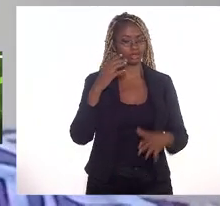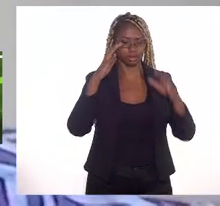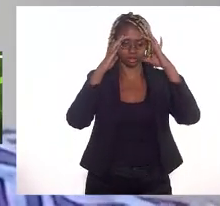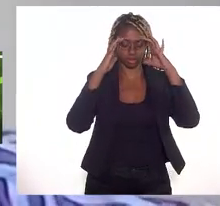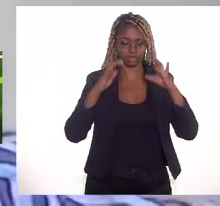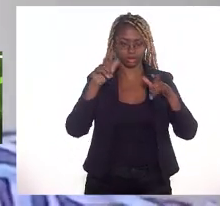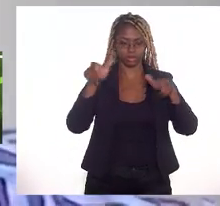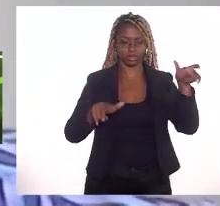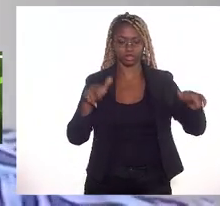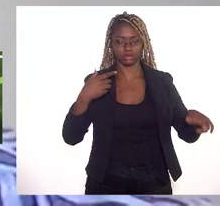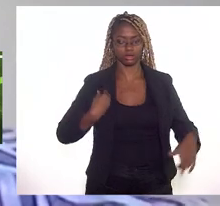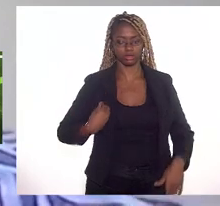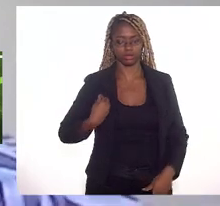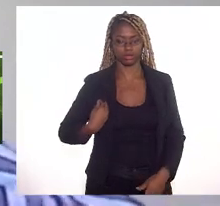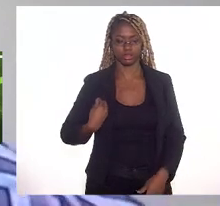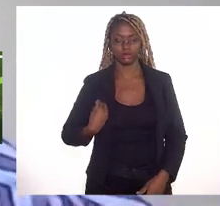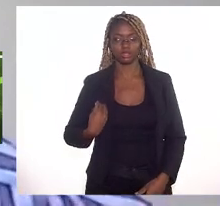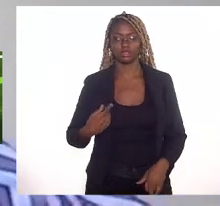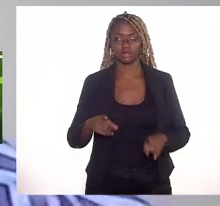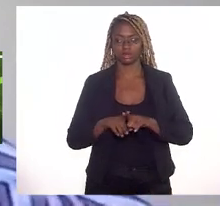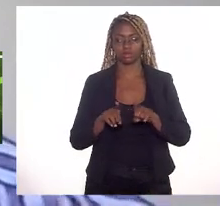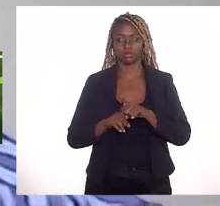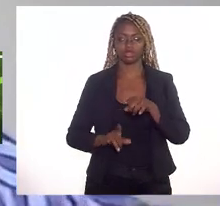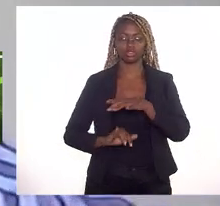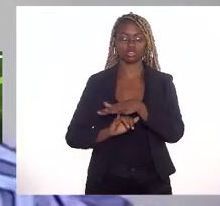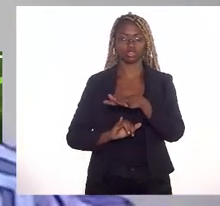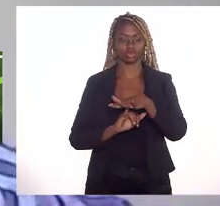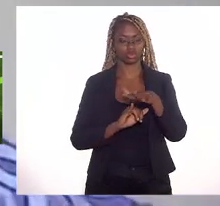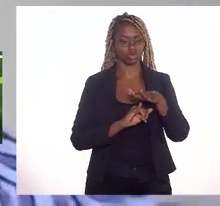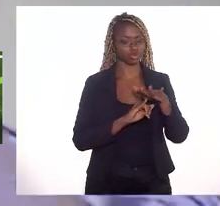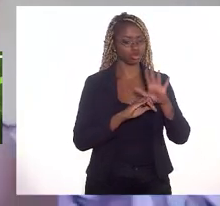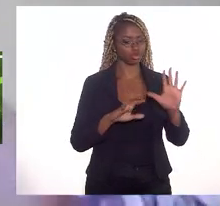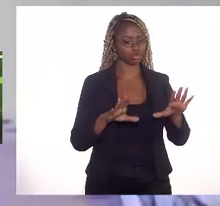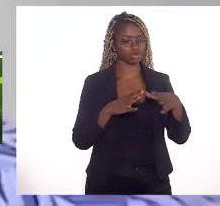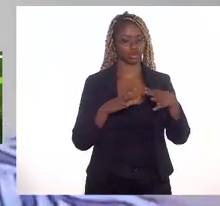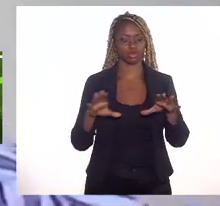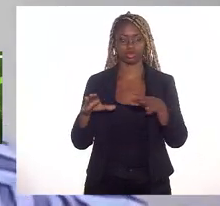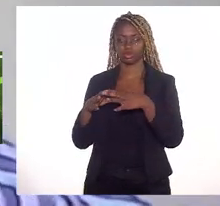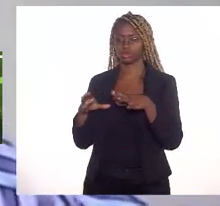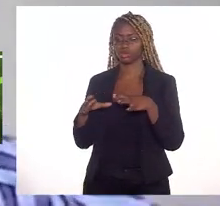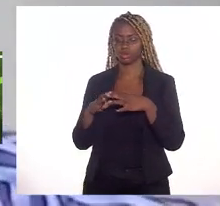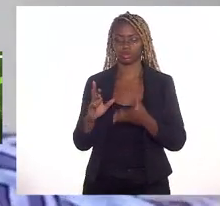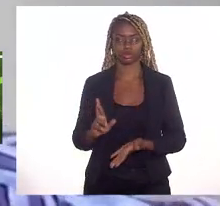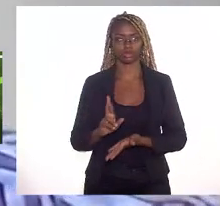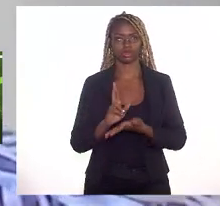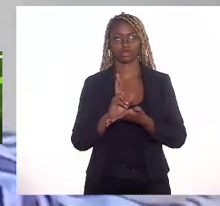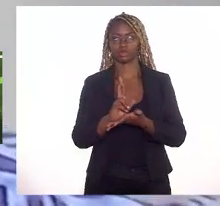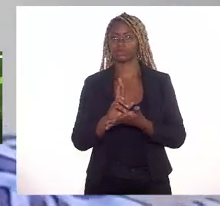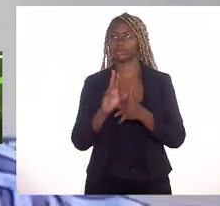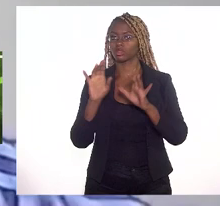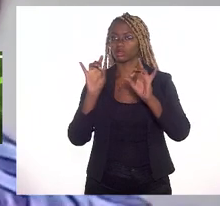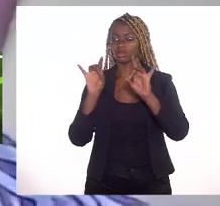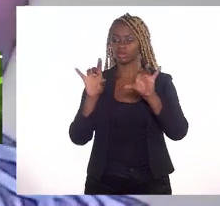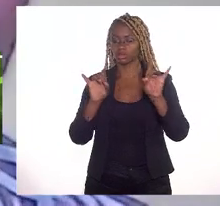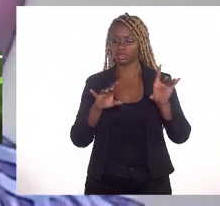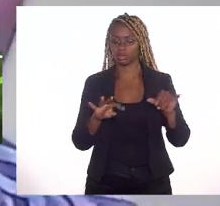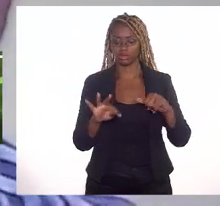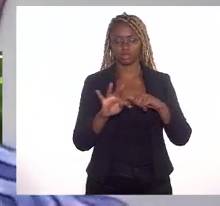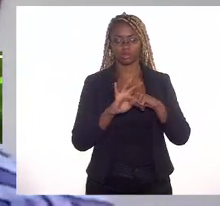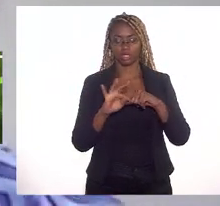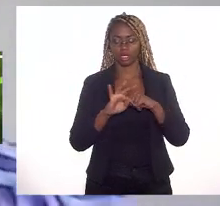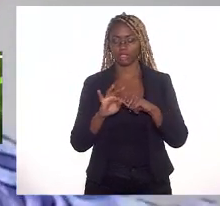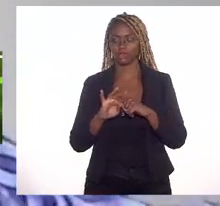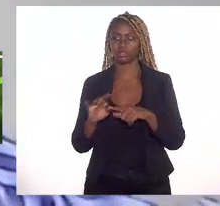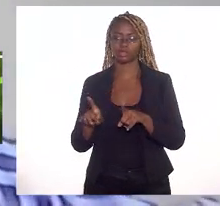e cidadãs aqui presentes, entidades, instituições, coletivos que representam especialistas, pacientes,